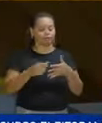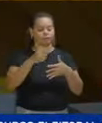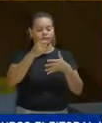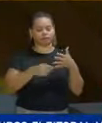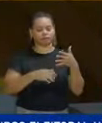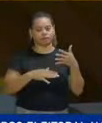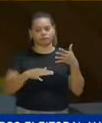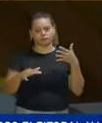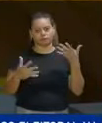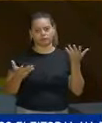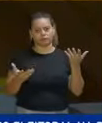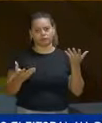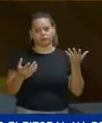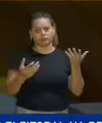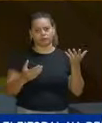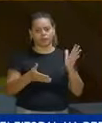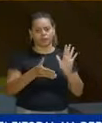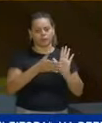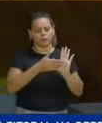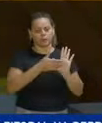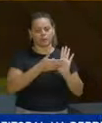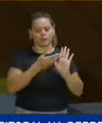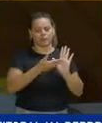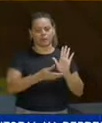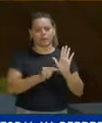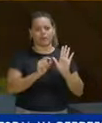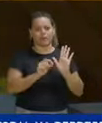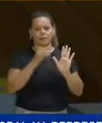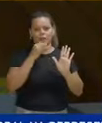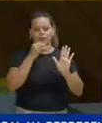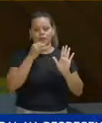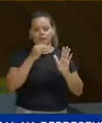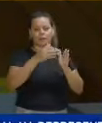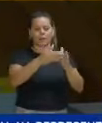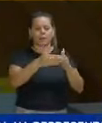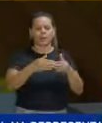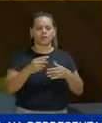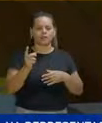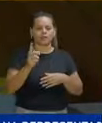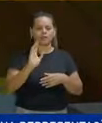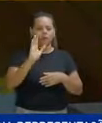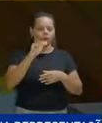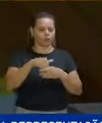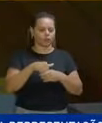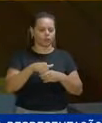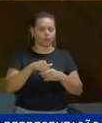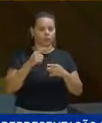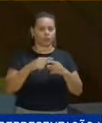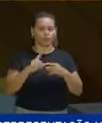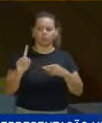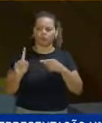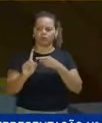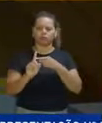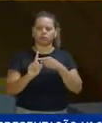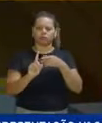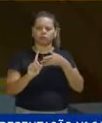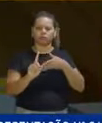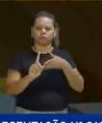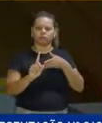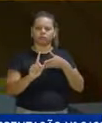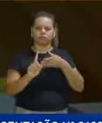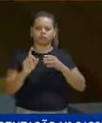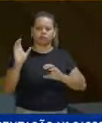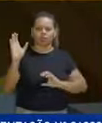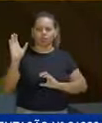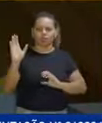a configuração de propaganda eleitoral antecipada negativa pressupõe pedido explícito de não voto ou ato que, desqualificando o pré-candidato,